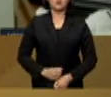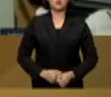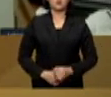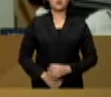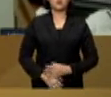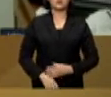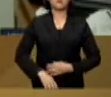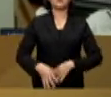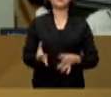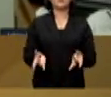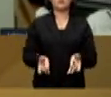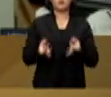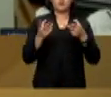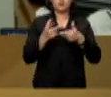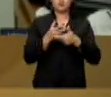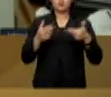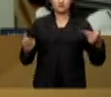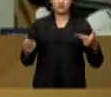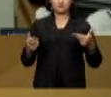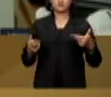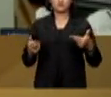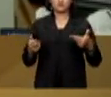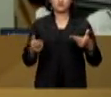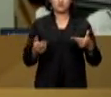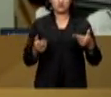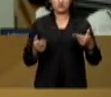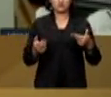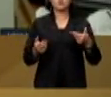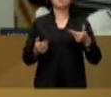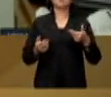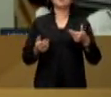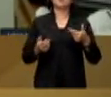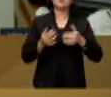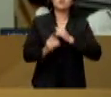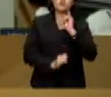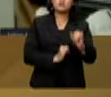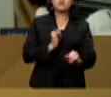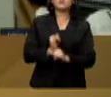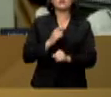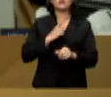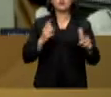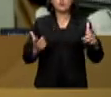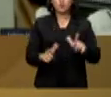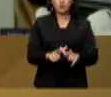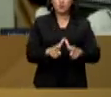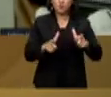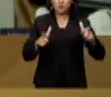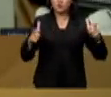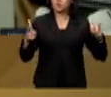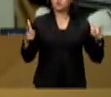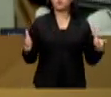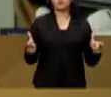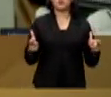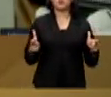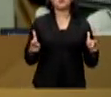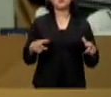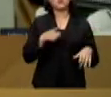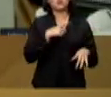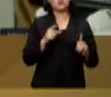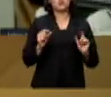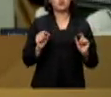comércio eletrônico, cresceu de forma expressiva nos últimos anos e mostra a tendência de tornar-se, em futuro breve, a